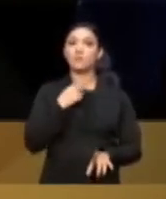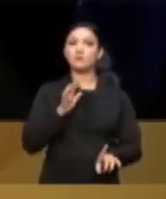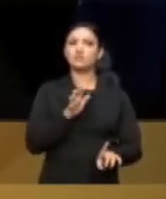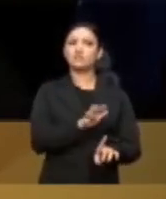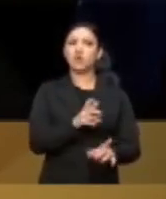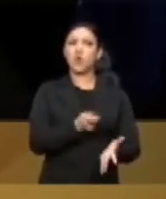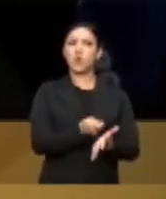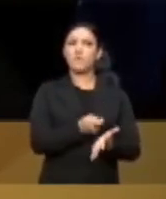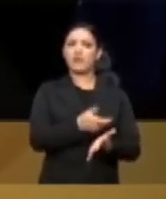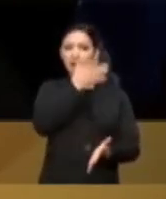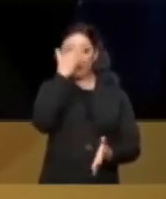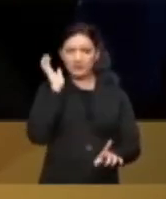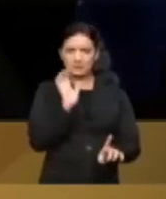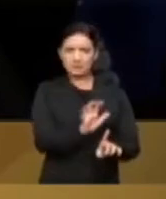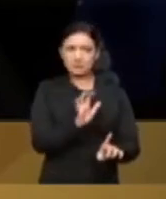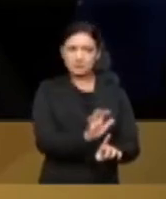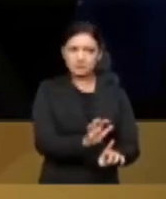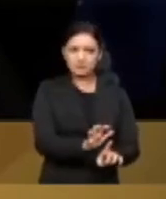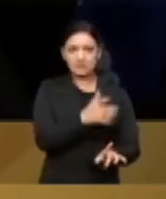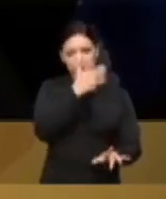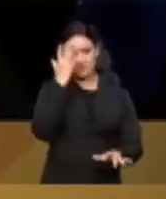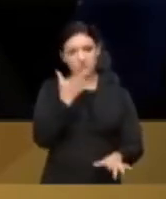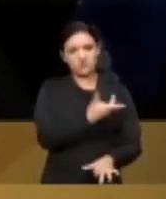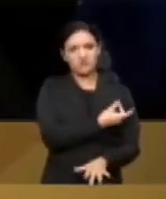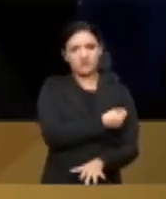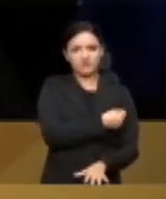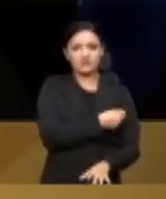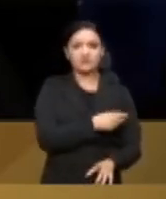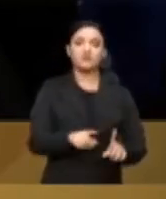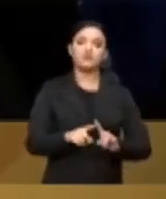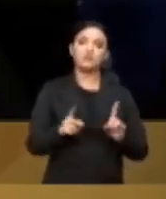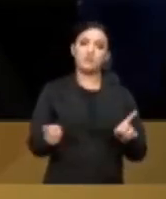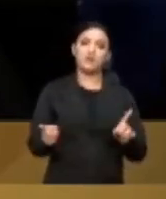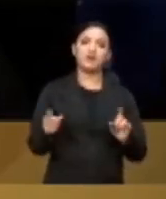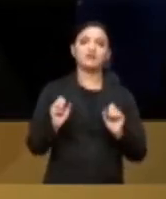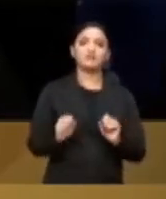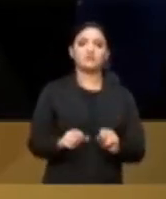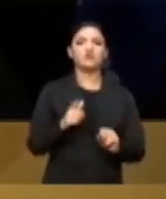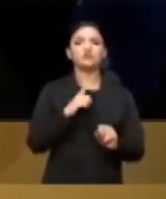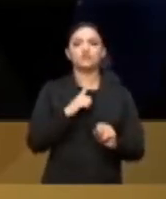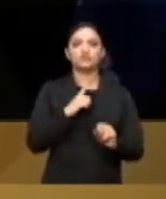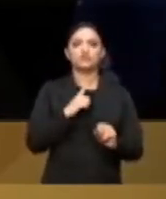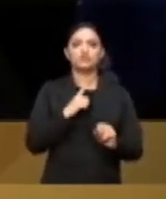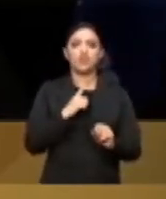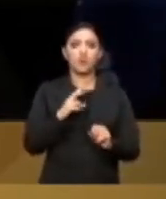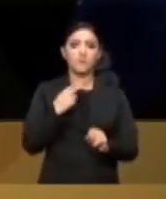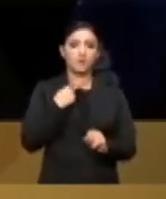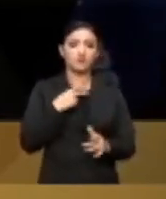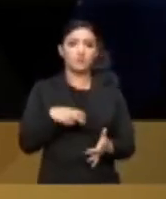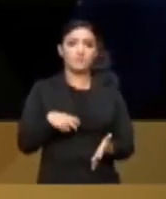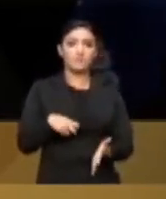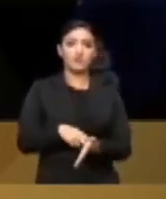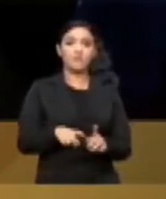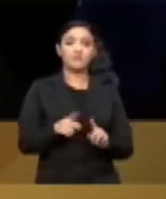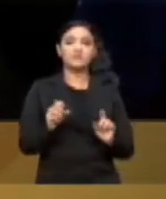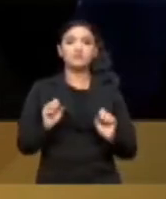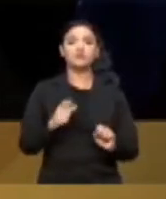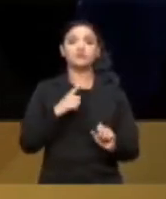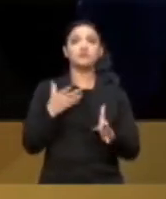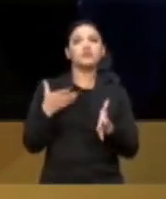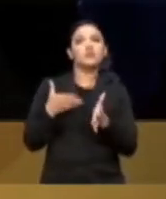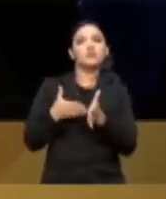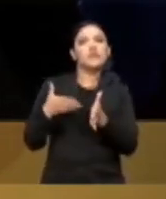vacinado, podendo submeter a pessoa que não for vacinada a sanções legais, no plano das infrações, com a restrição do exercício de